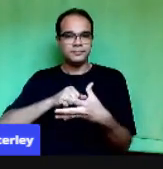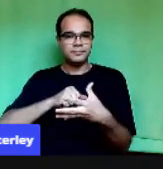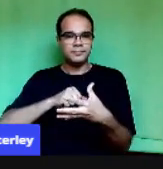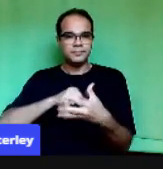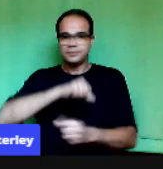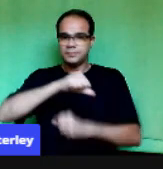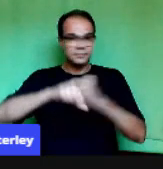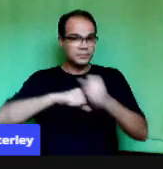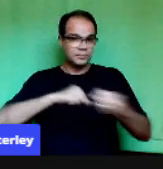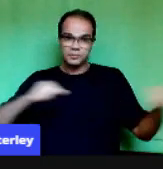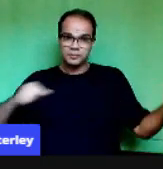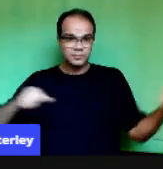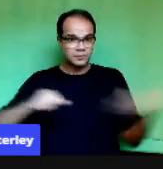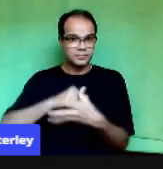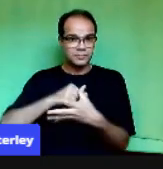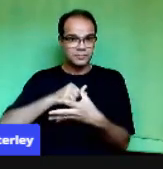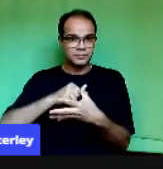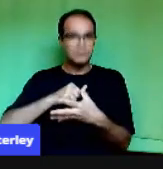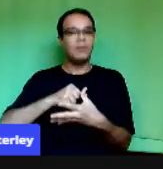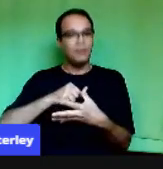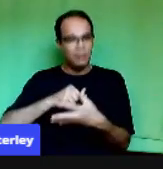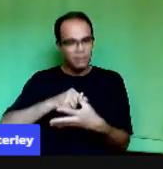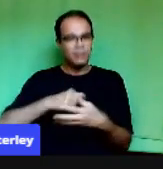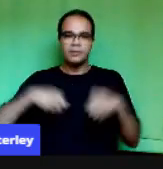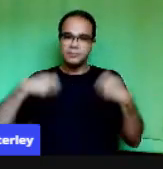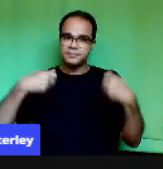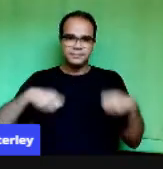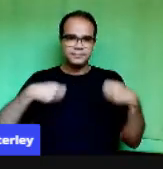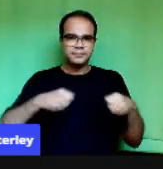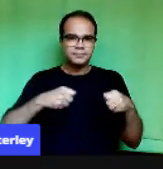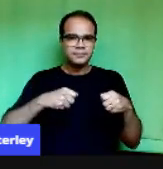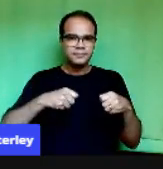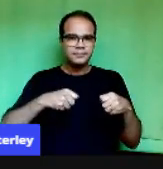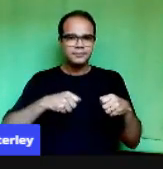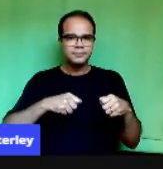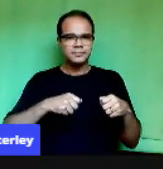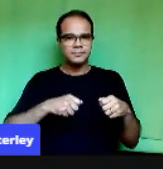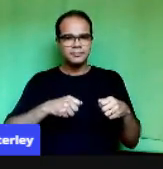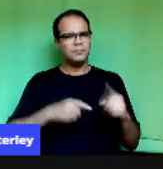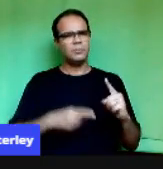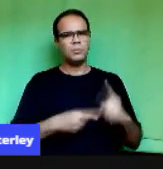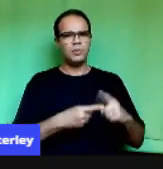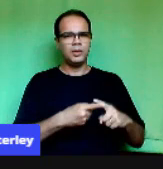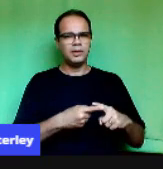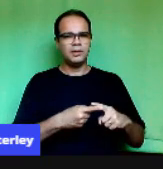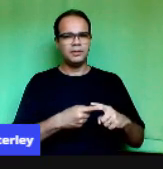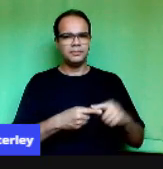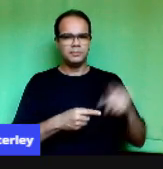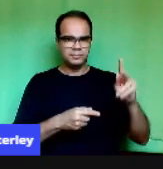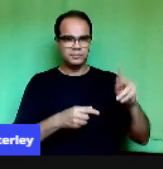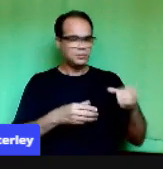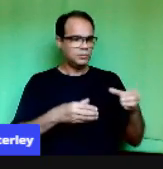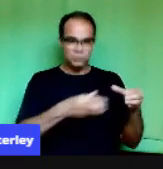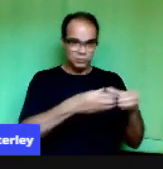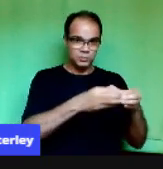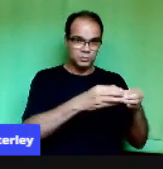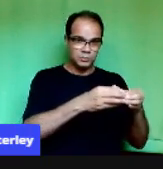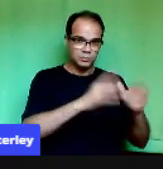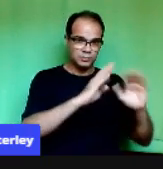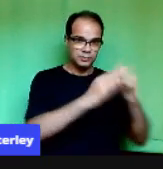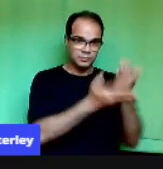porque nós, como profissionais da educação, também temos os nossos anseios, as nossas dúvidas, os